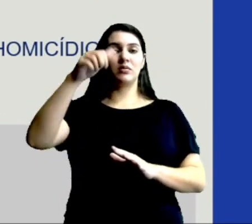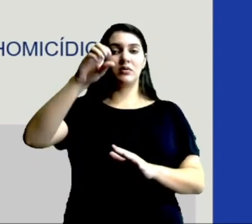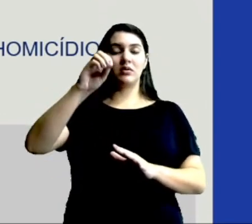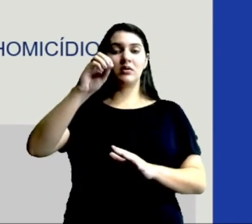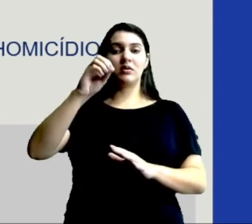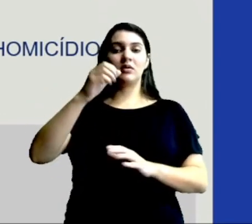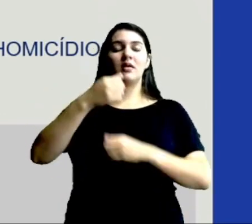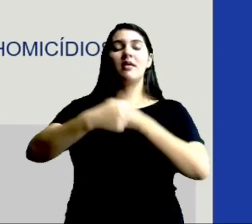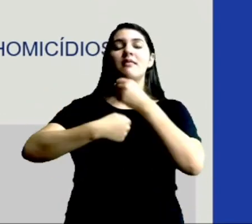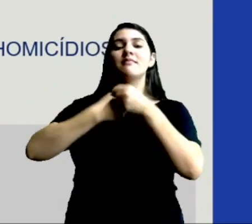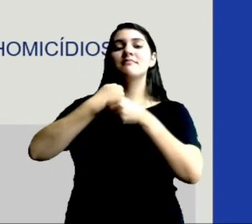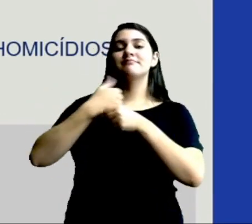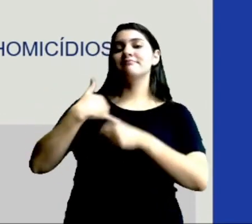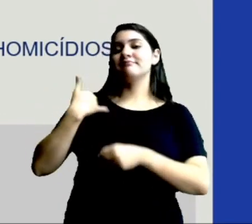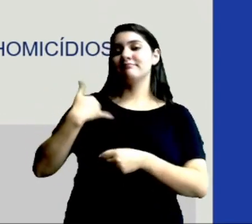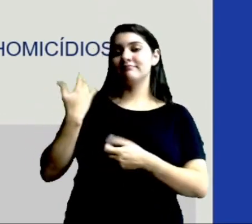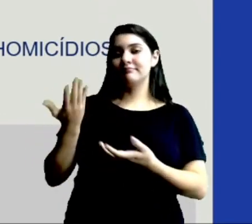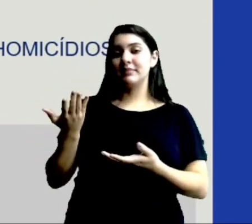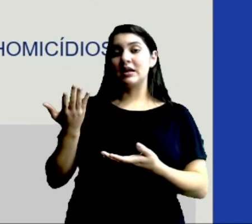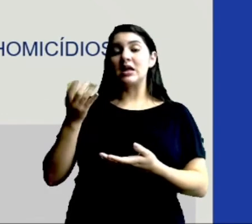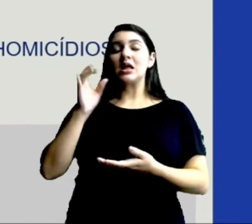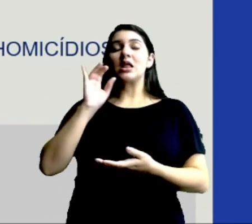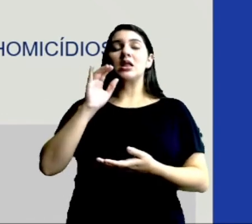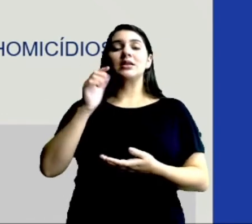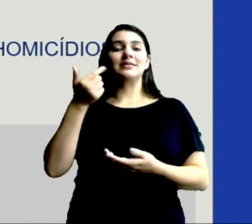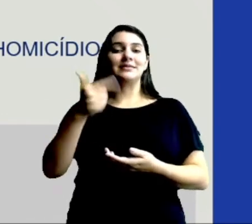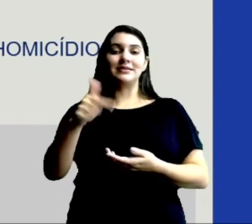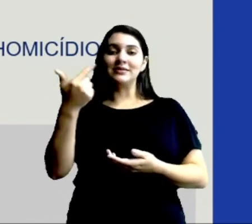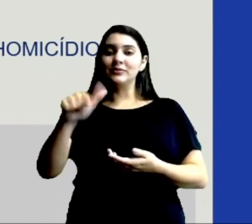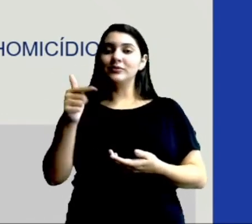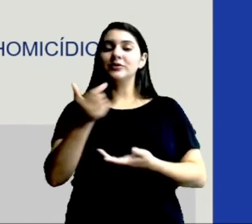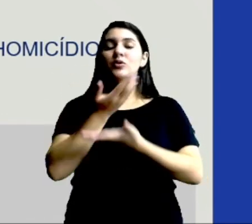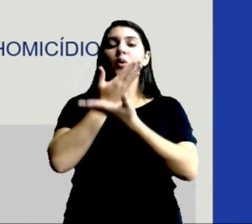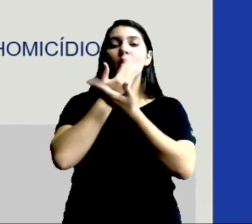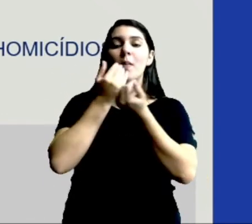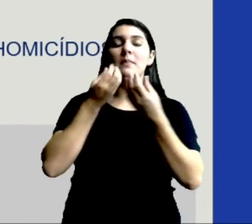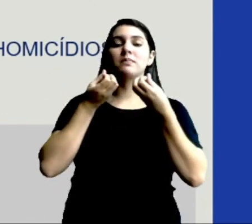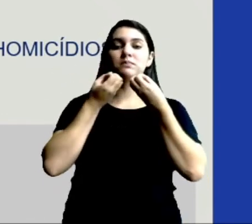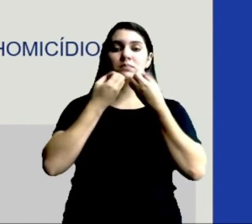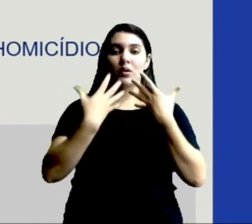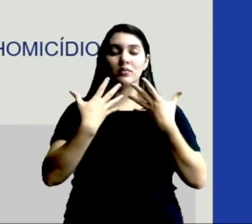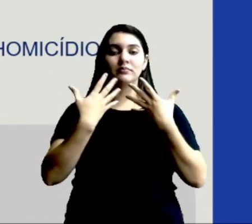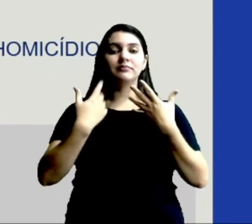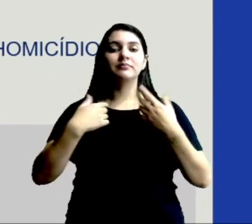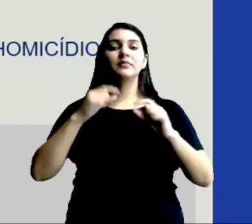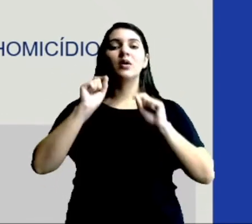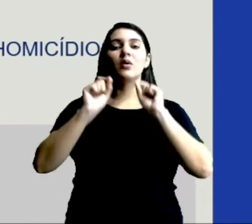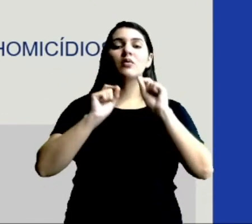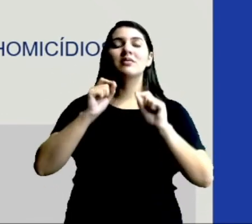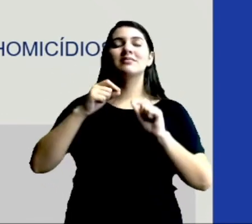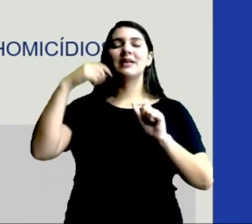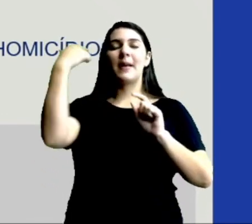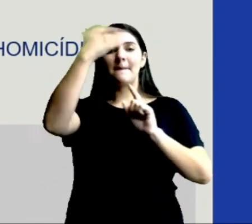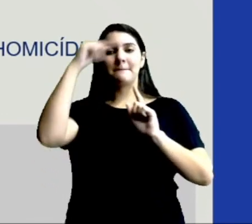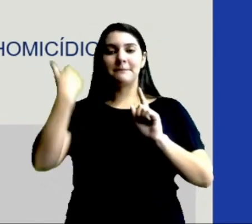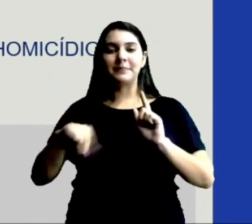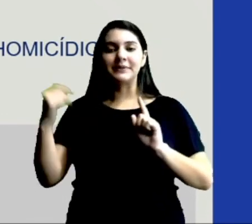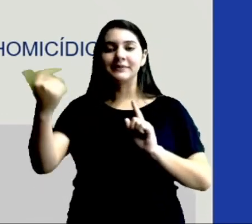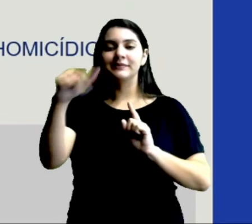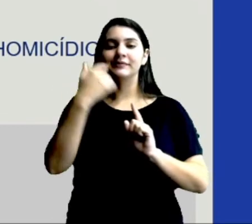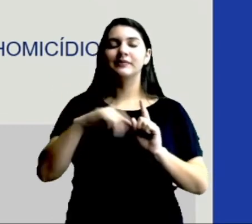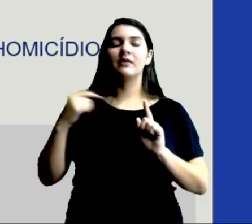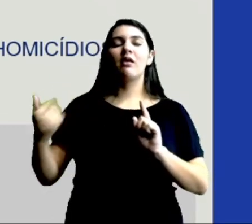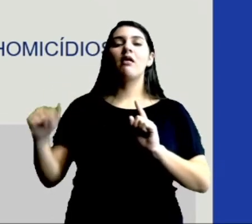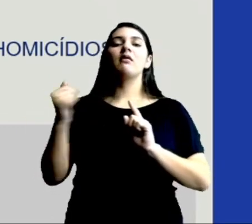má alimentação deles, que eles não se alimentavam bem. Eles eram severamente agredidos e